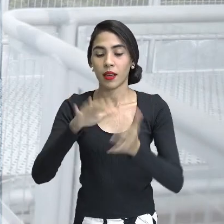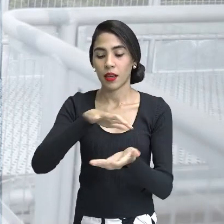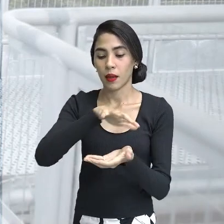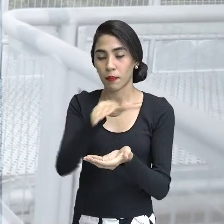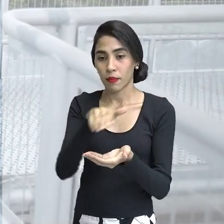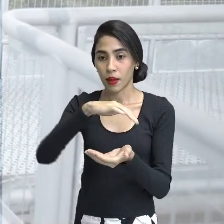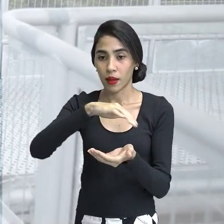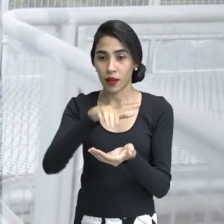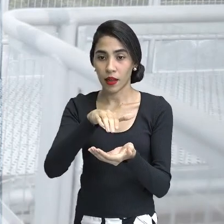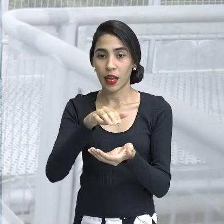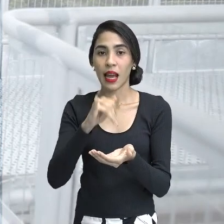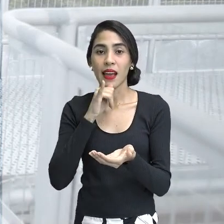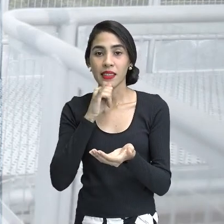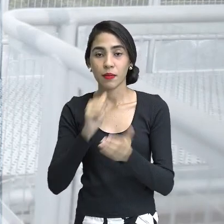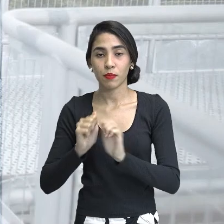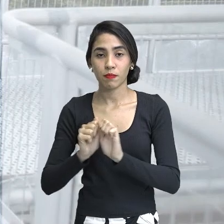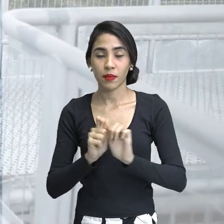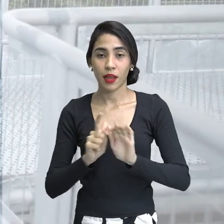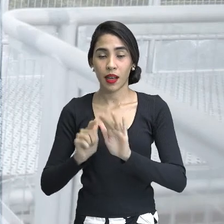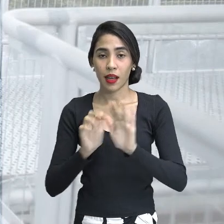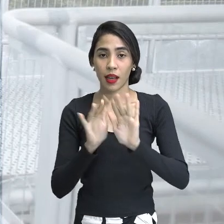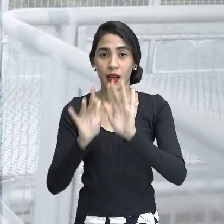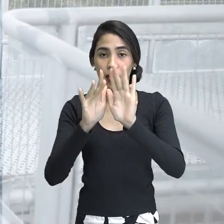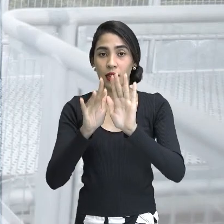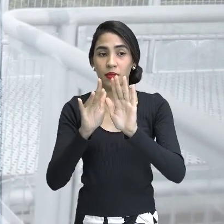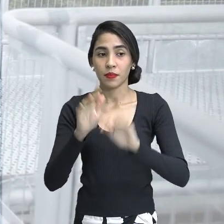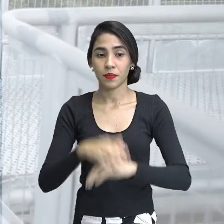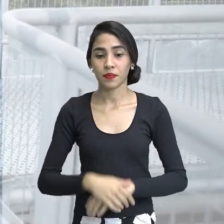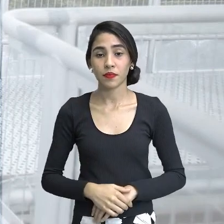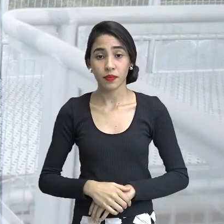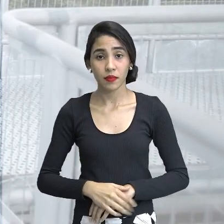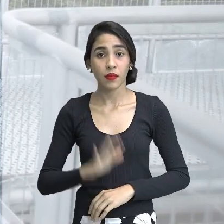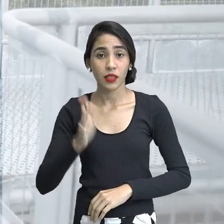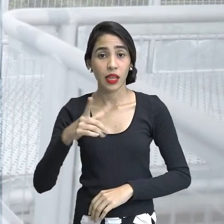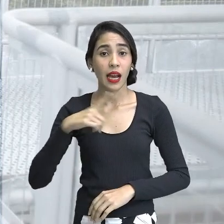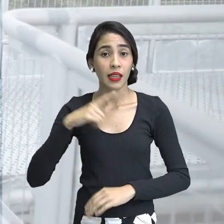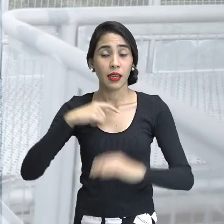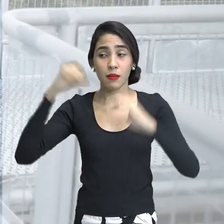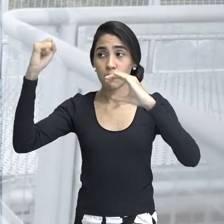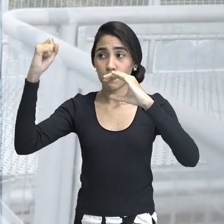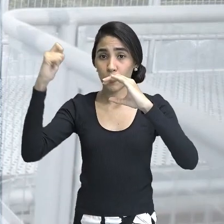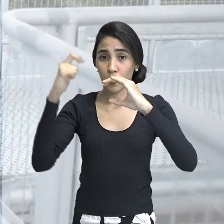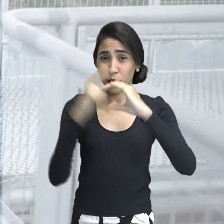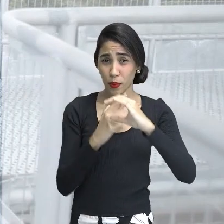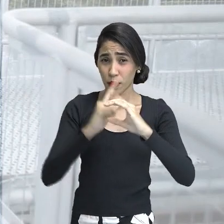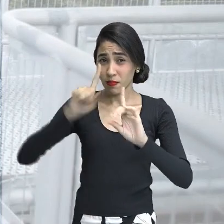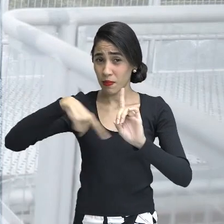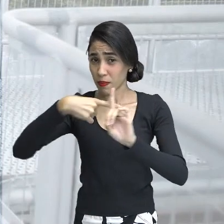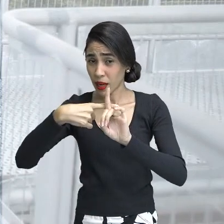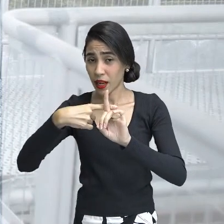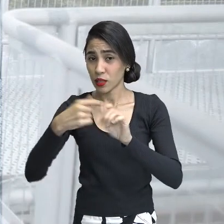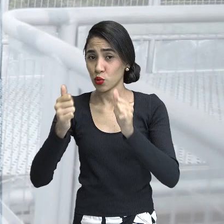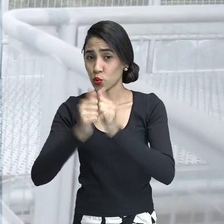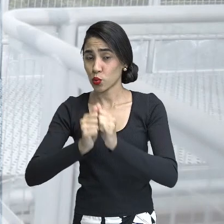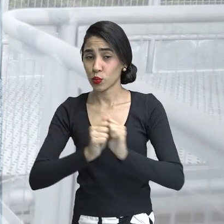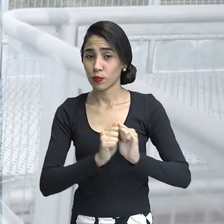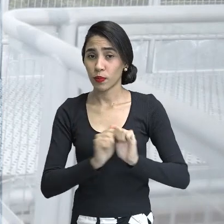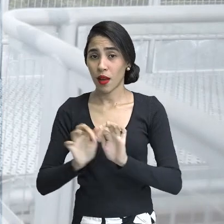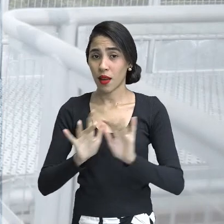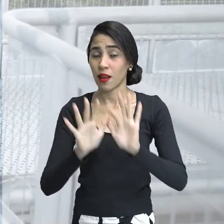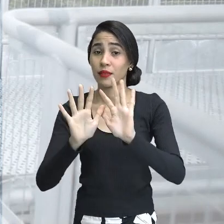armazenado ali na forma de gases de efeito estufa. Já tem o efeito estufa, ainda vem mais esses gases se juntando com o efeito